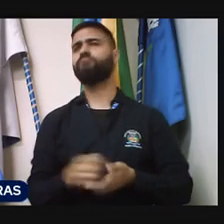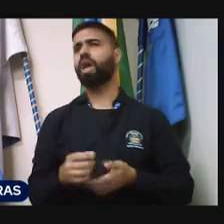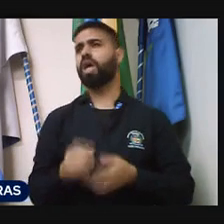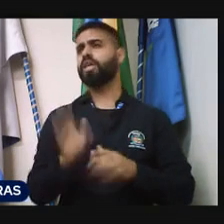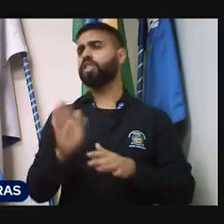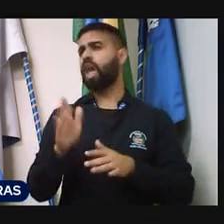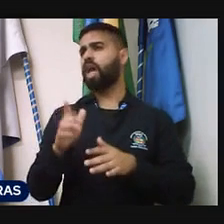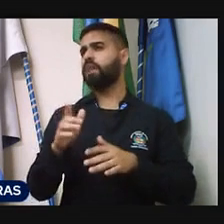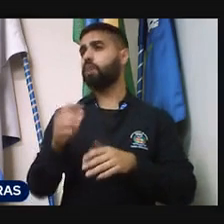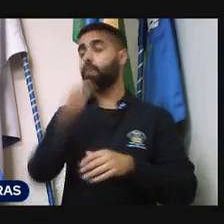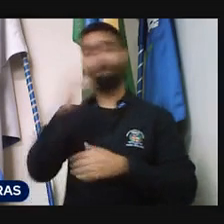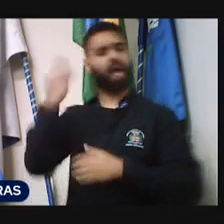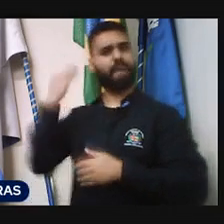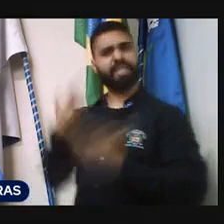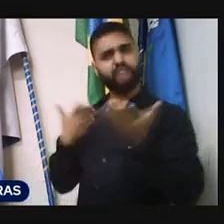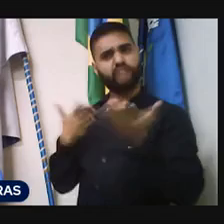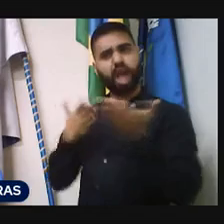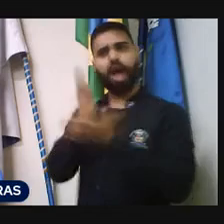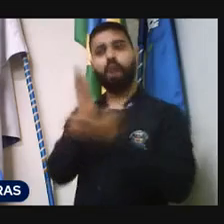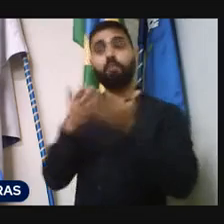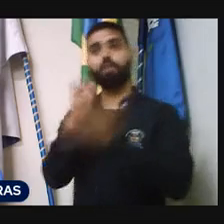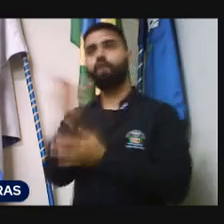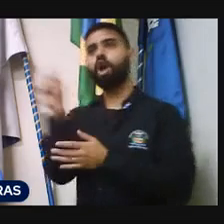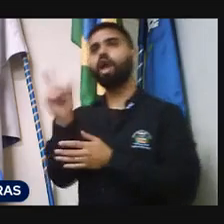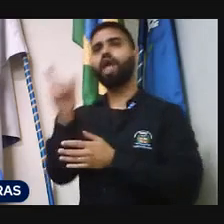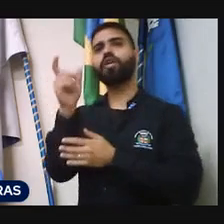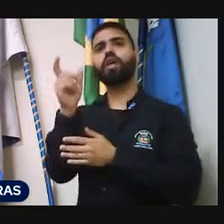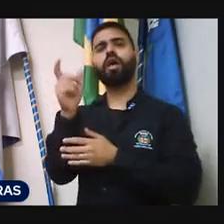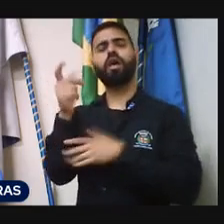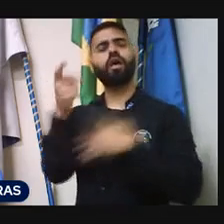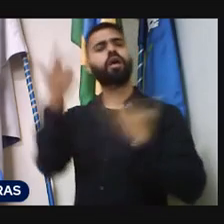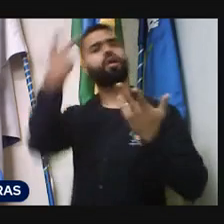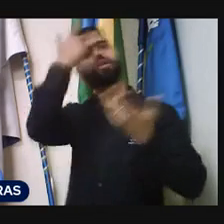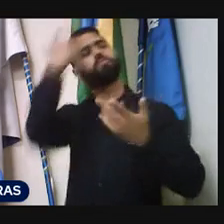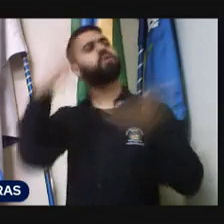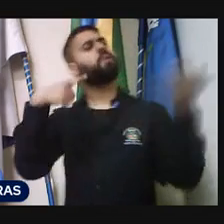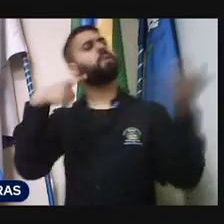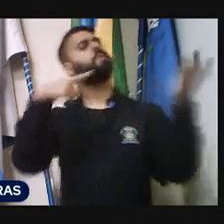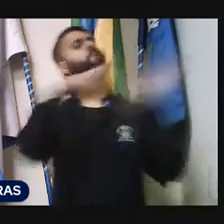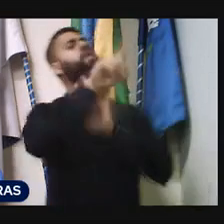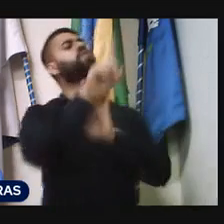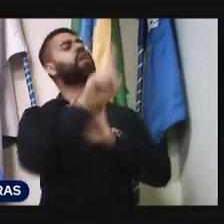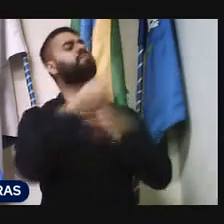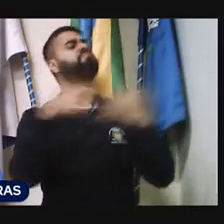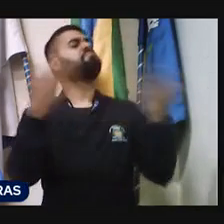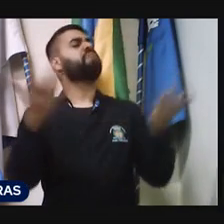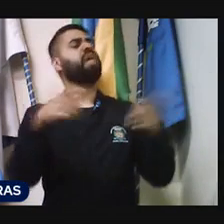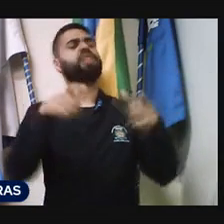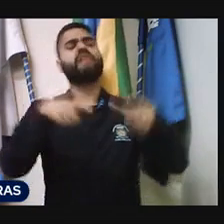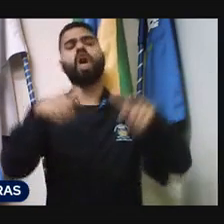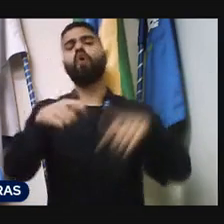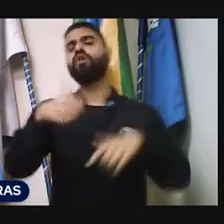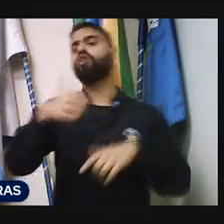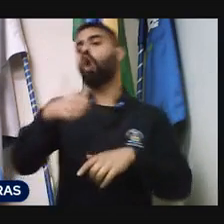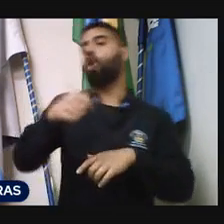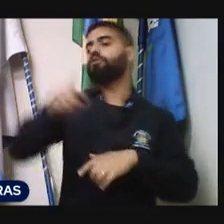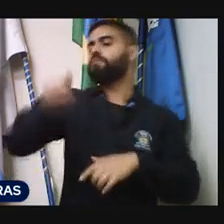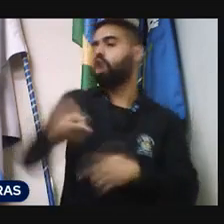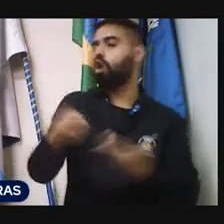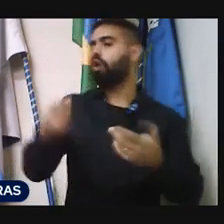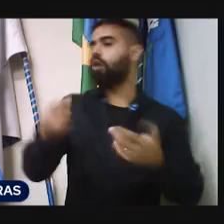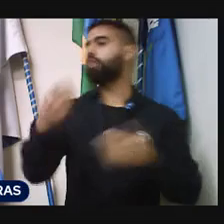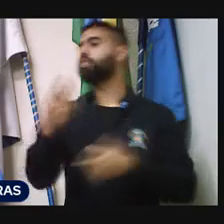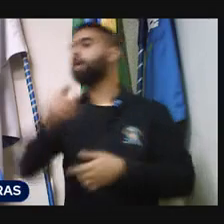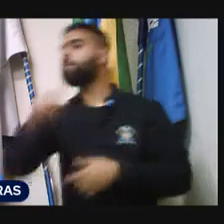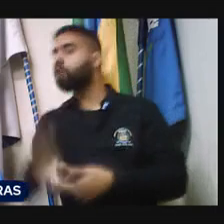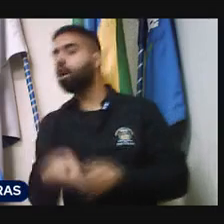e quantas vezes nós aprovamos créditos aqui e o povo ficava Cadê os 11 milhões Que foi Não sei que Cadê os 3 milhões que não foi não sei para onde